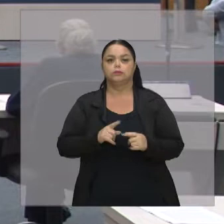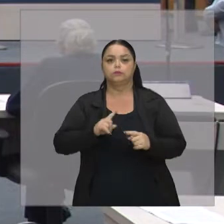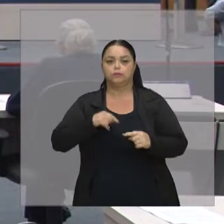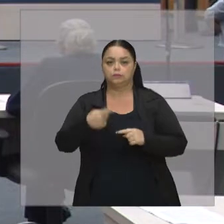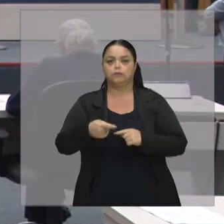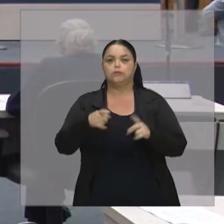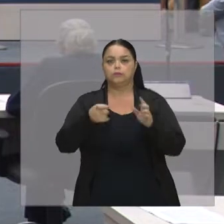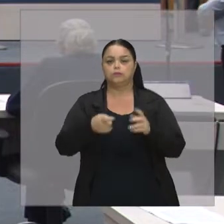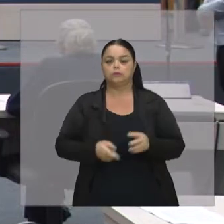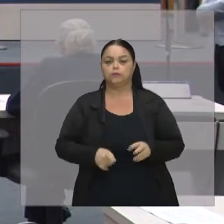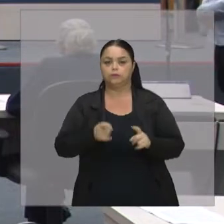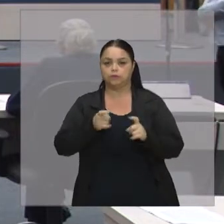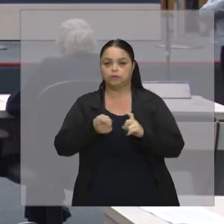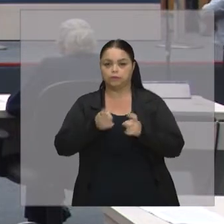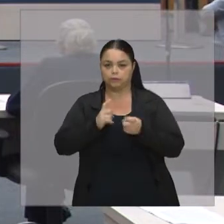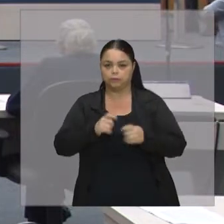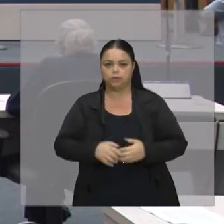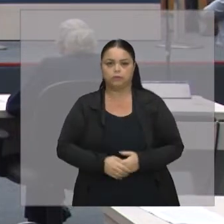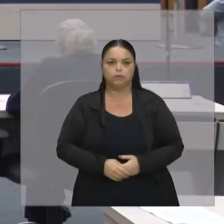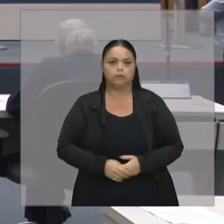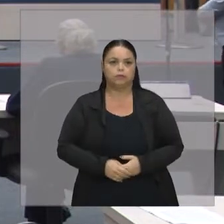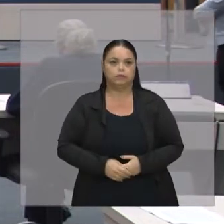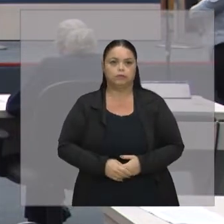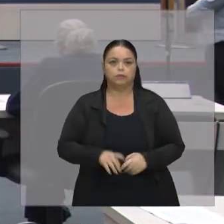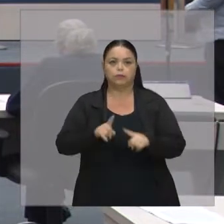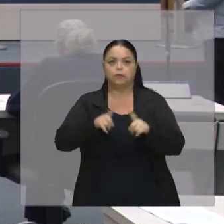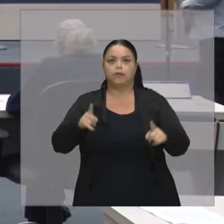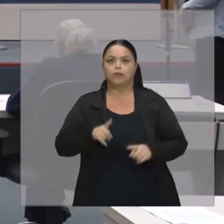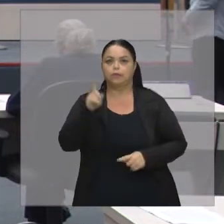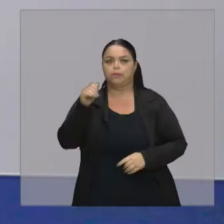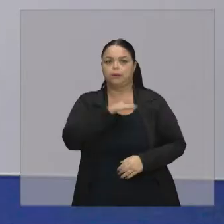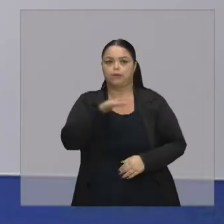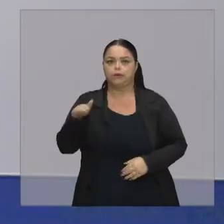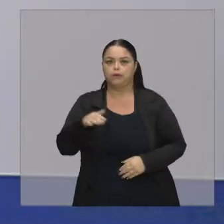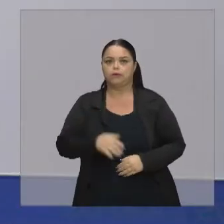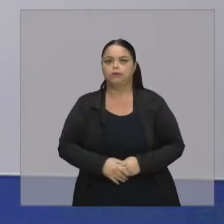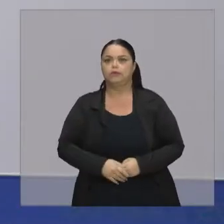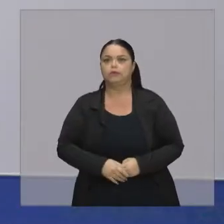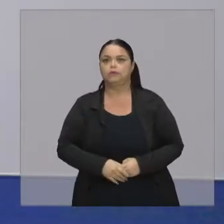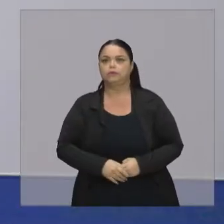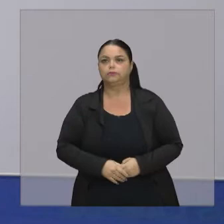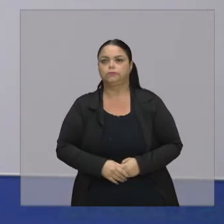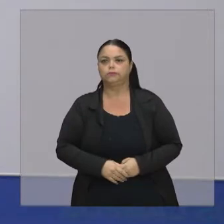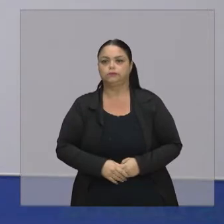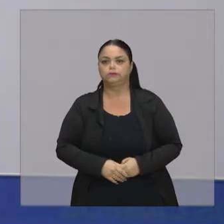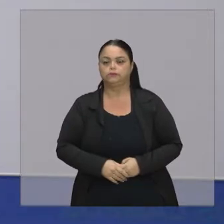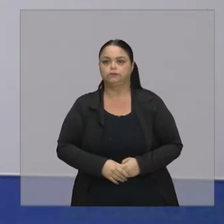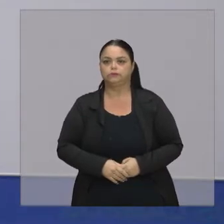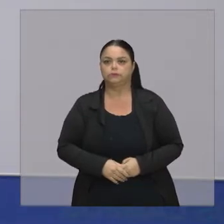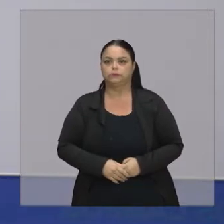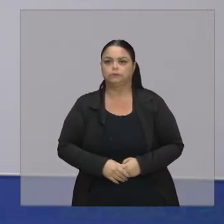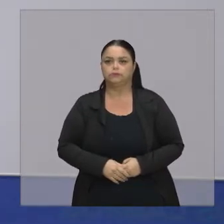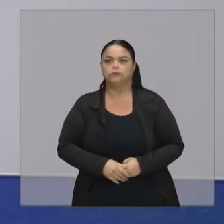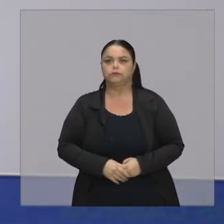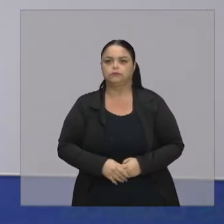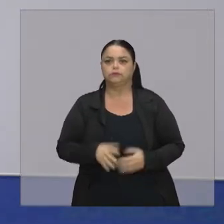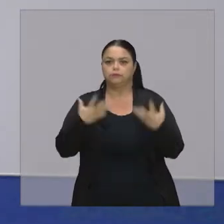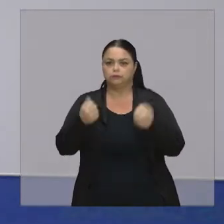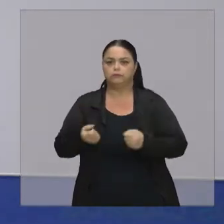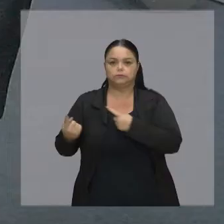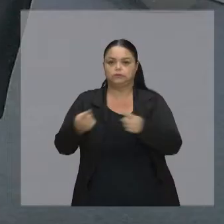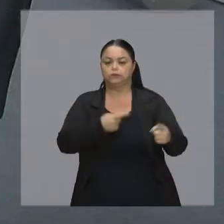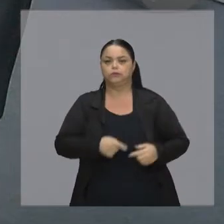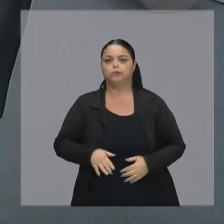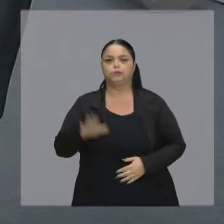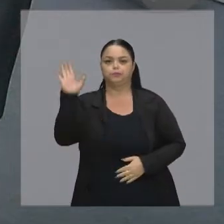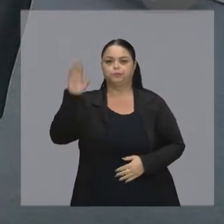sessão por mais 1h30. Em votação, o pedido verbal do vereador Juvenil Silvério. Vereadores favoráveis permanecem em comissão. Os contrários